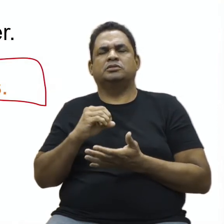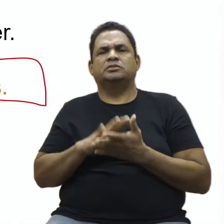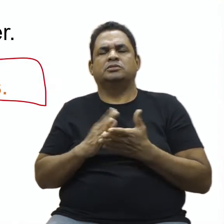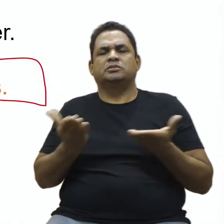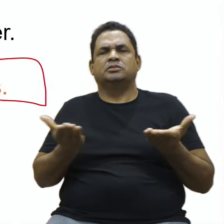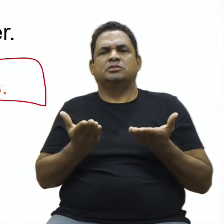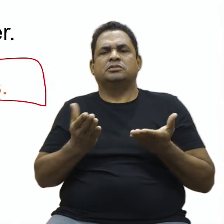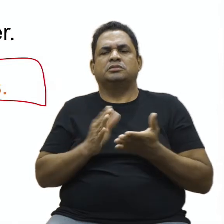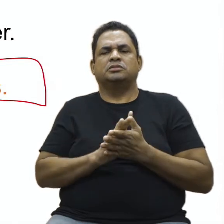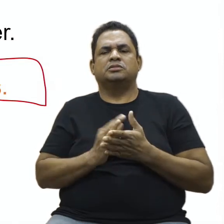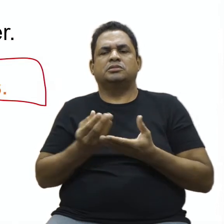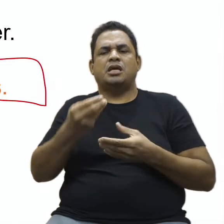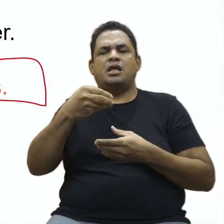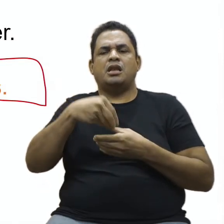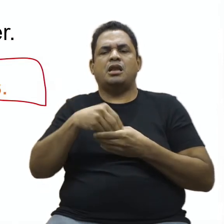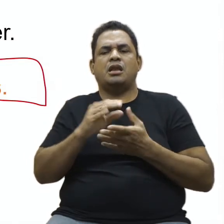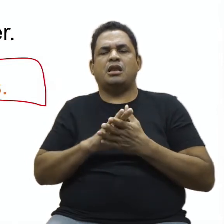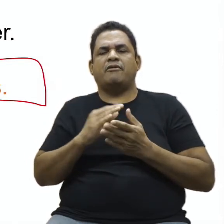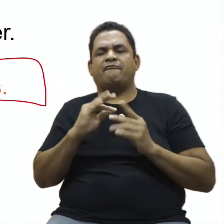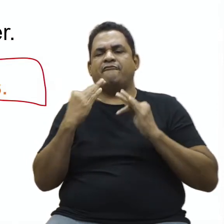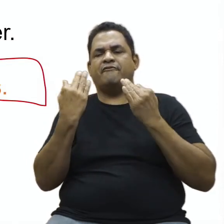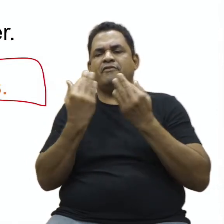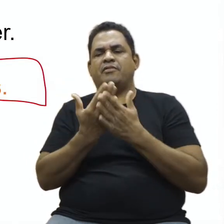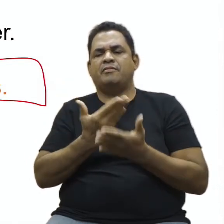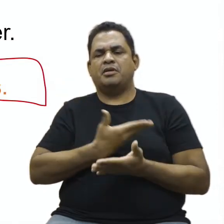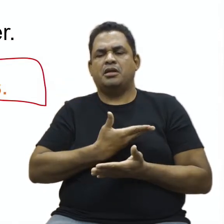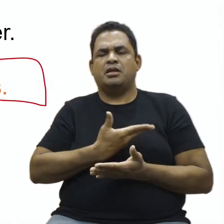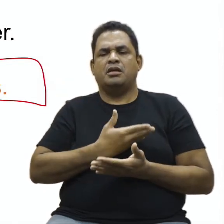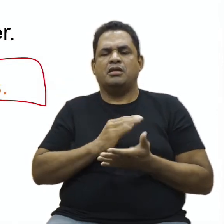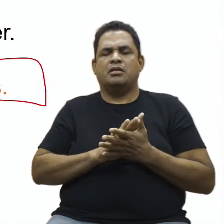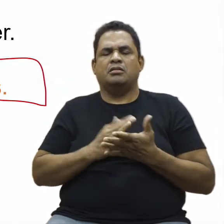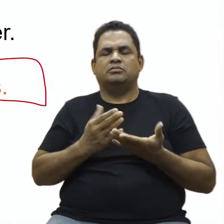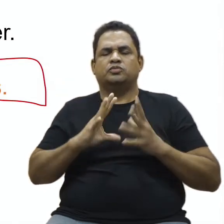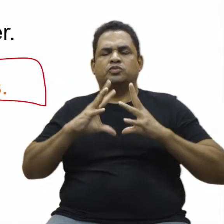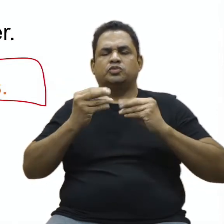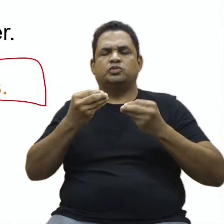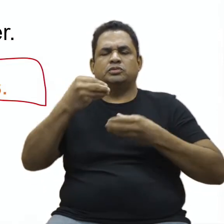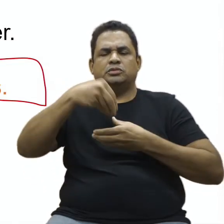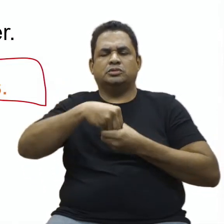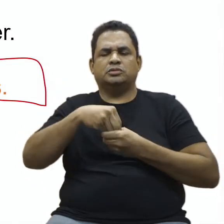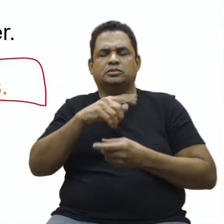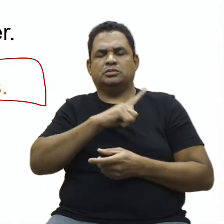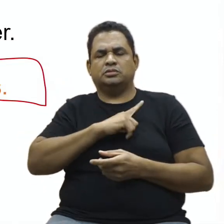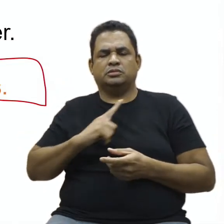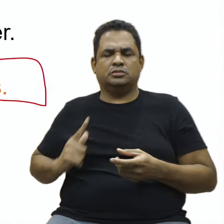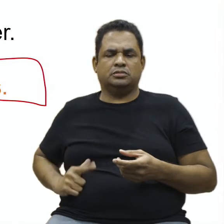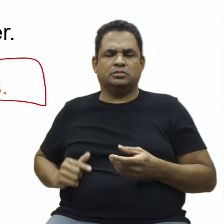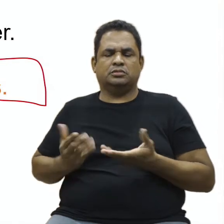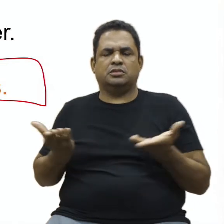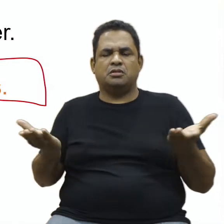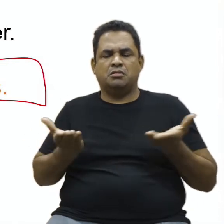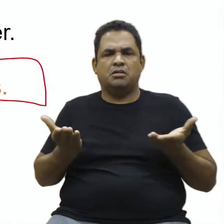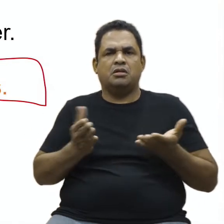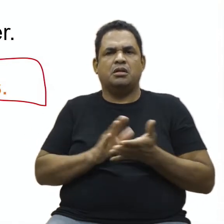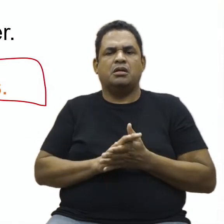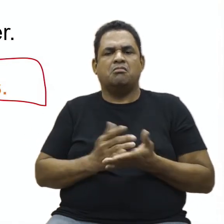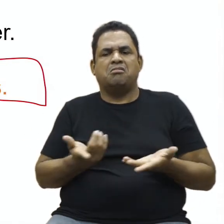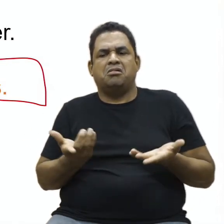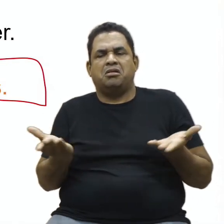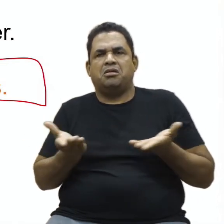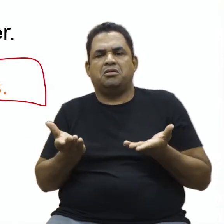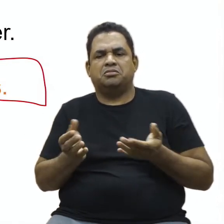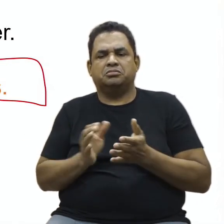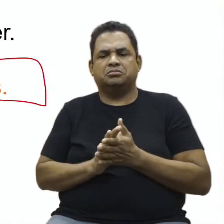da família, amigos, colegas, primo, tudo dentro do governo. Vou botar porque agora eu sou governante,